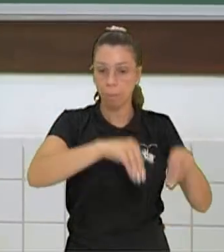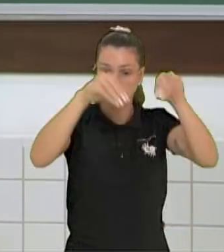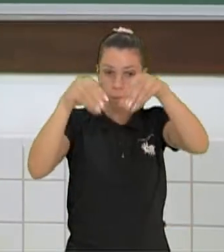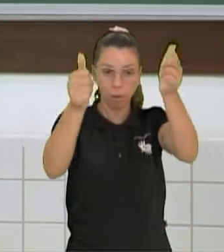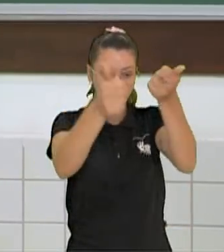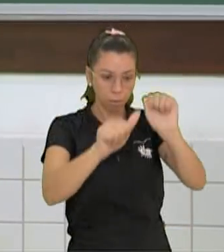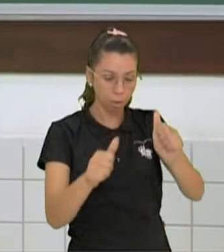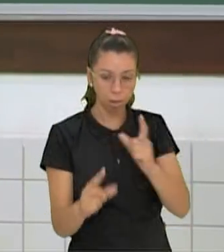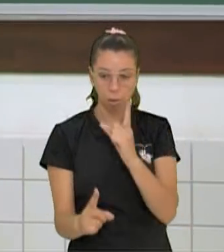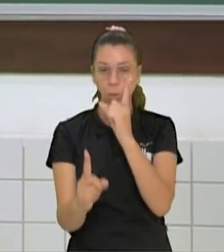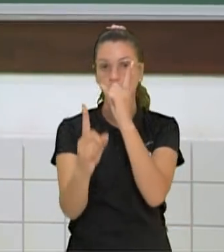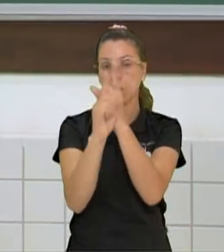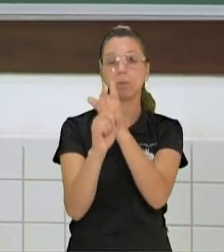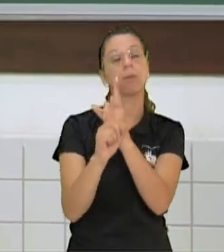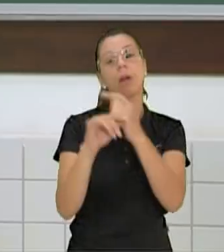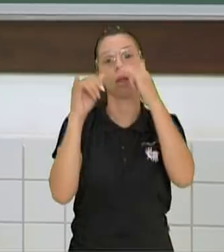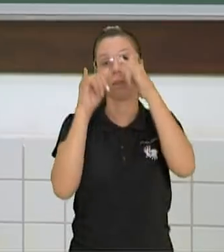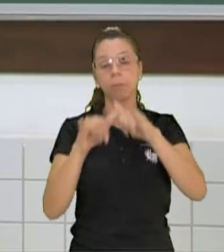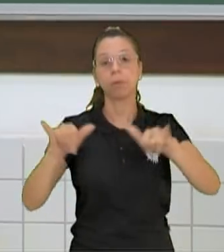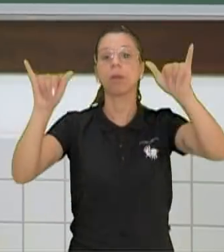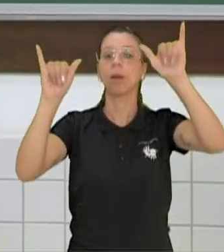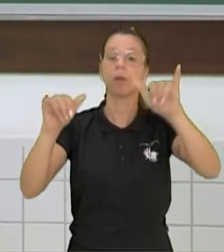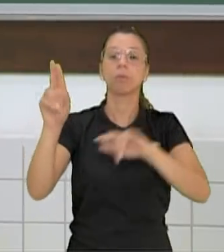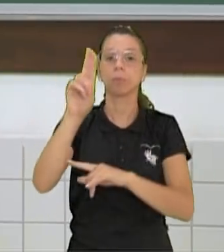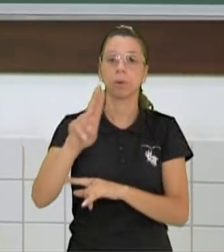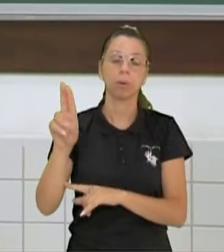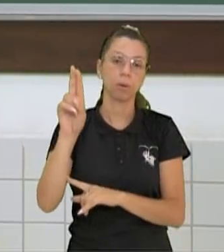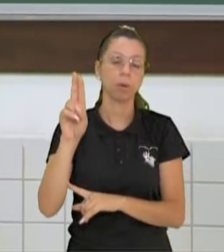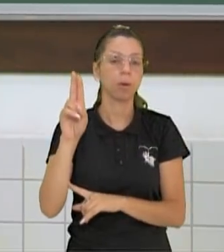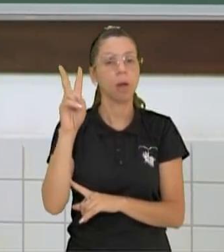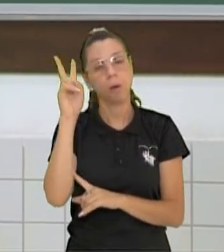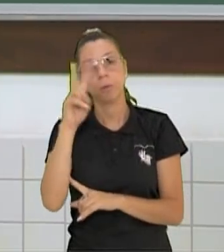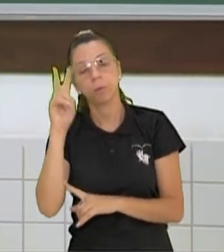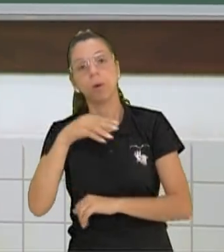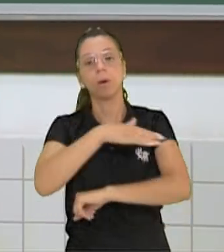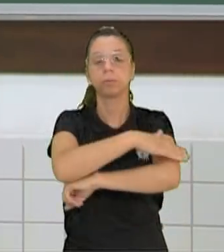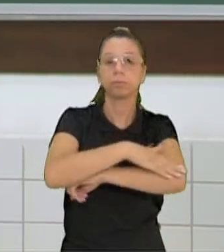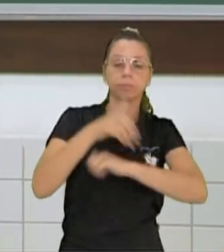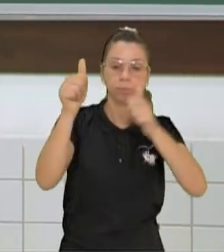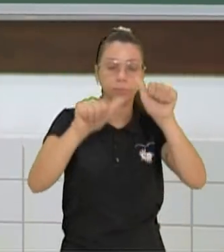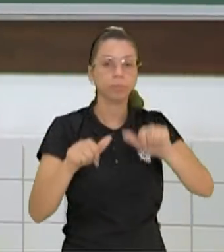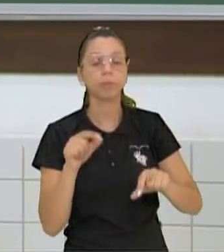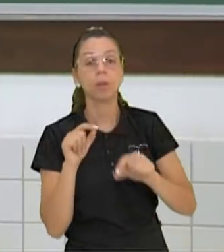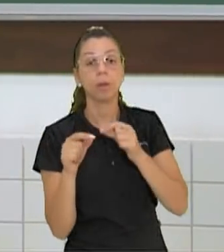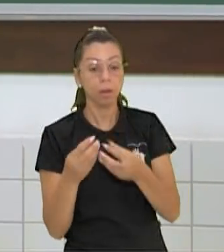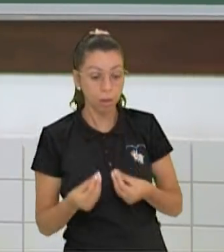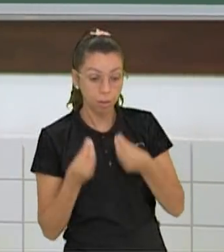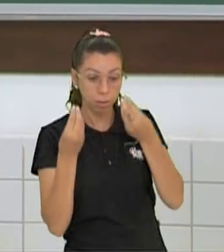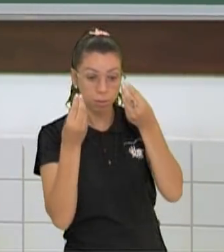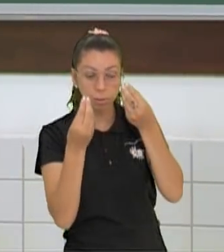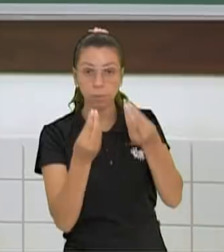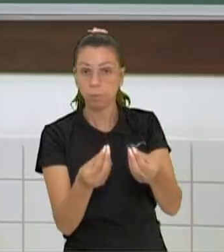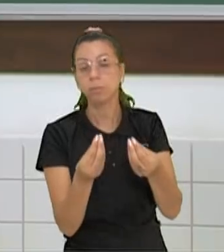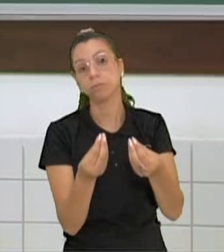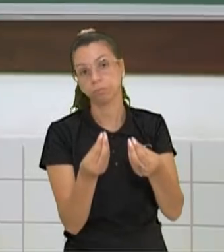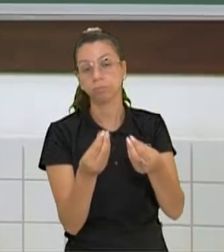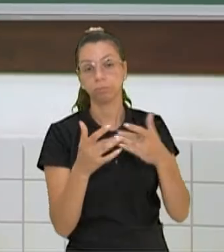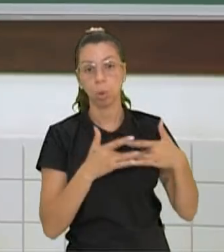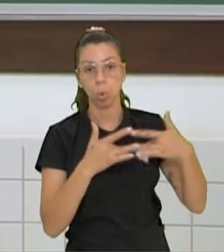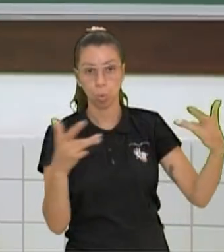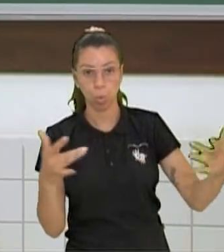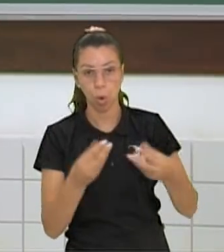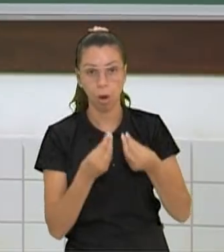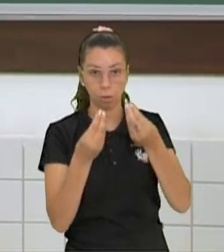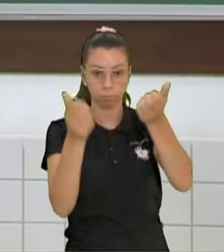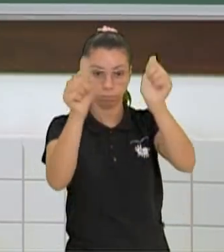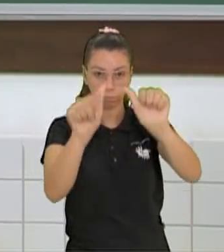algumas mensagens que ele deixou e tudo mais sobre a história da praça, da escultura. Quem doou a escultura, inclusive, é bem bacana